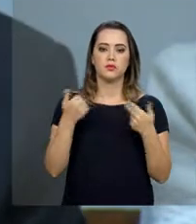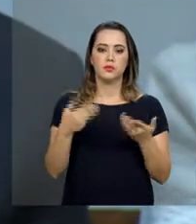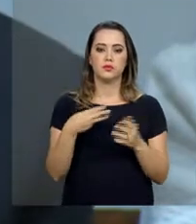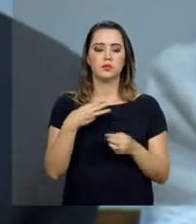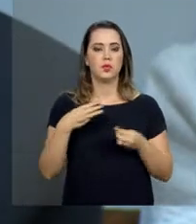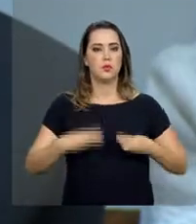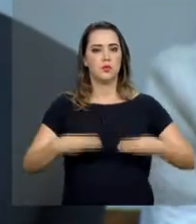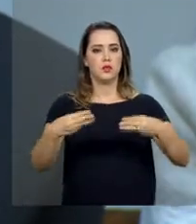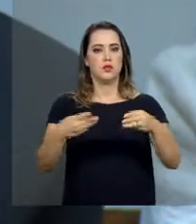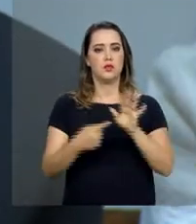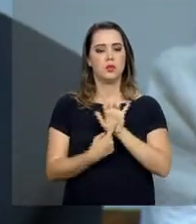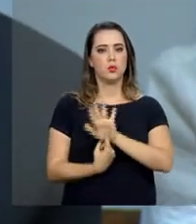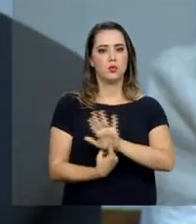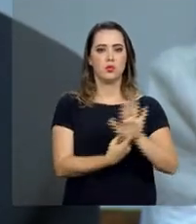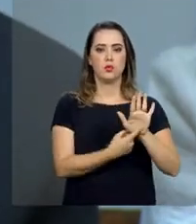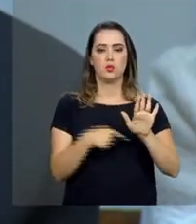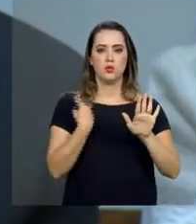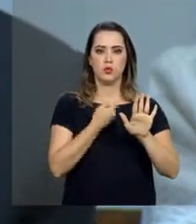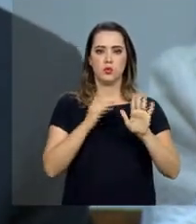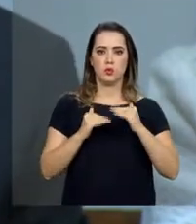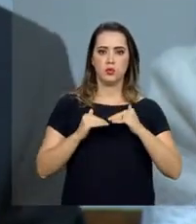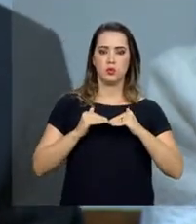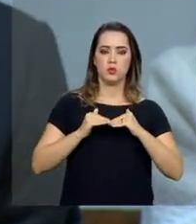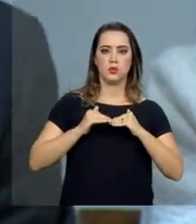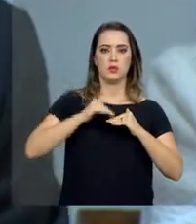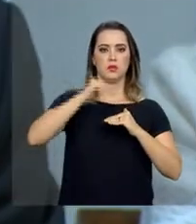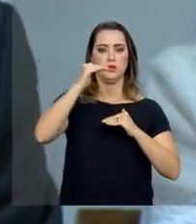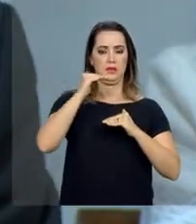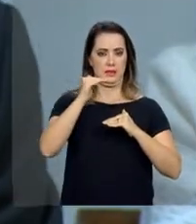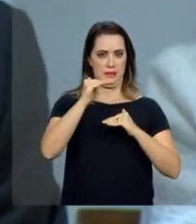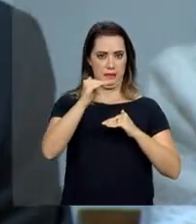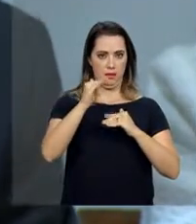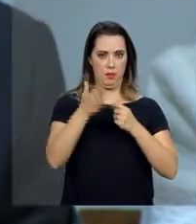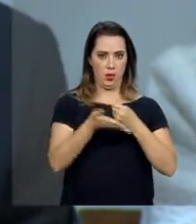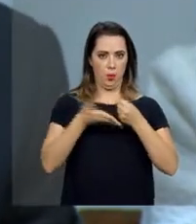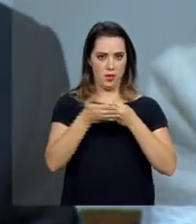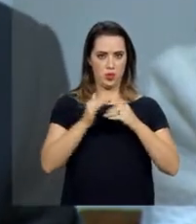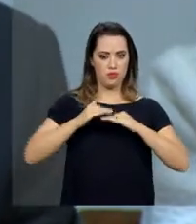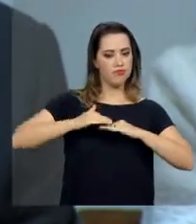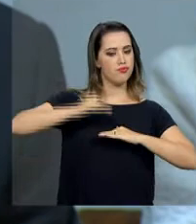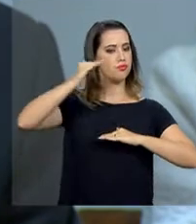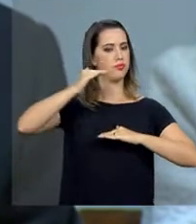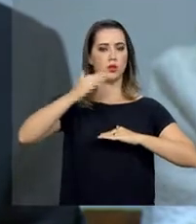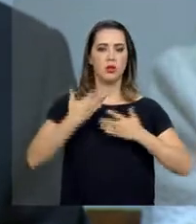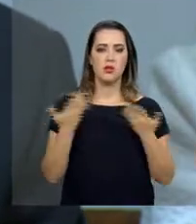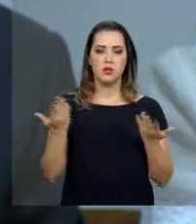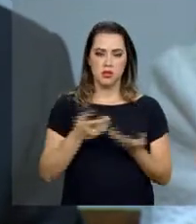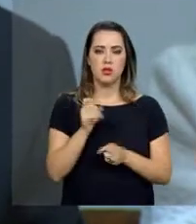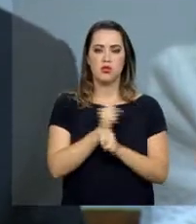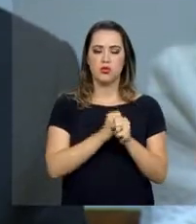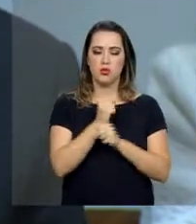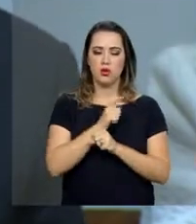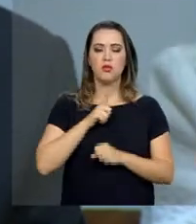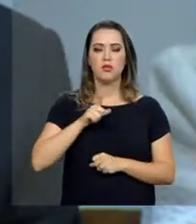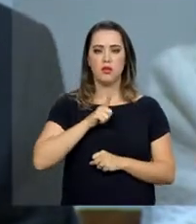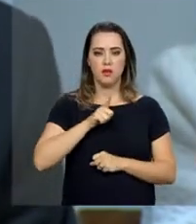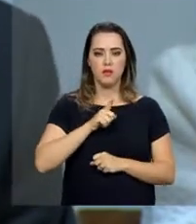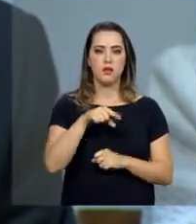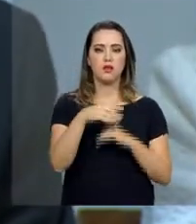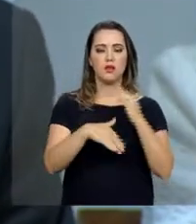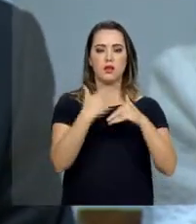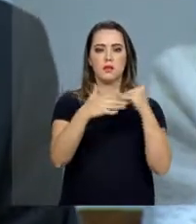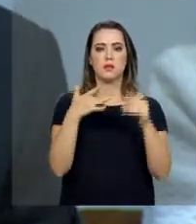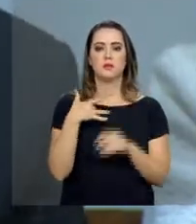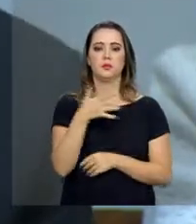demonstrou estamos acima desse piso e este ano houve crescimento é tanto de saúde